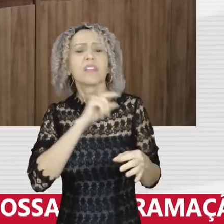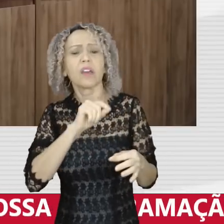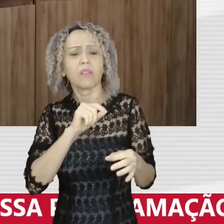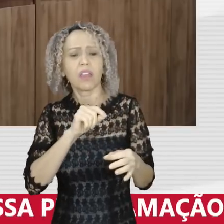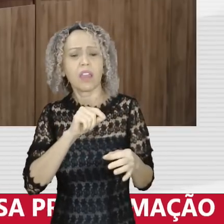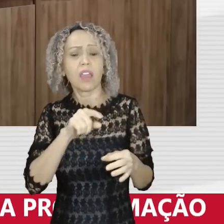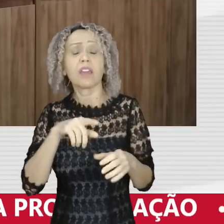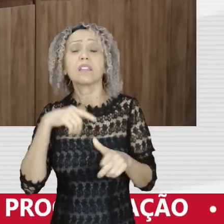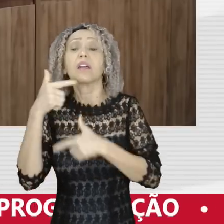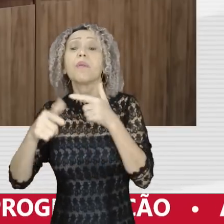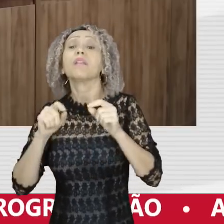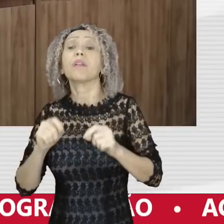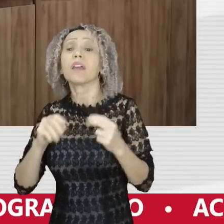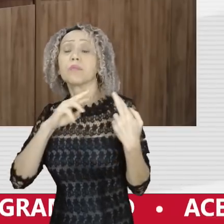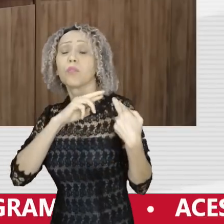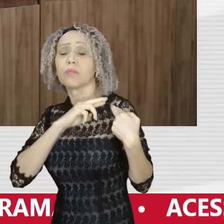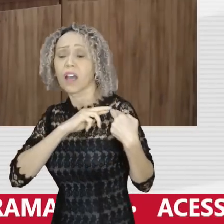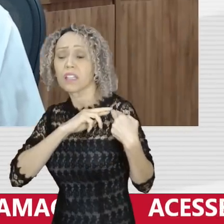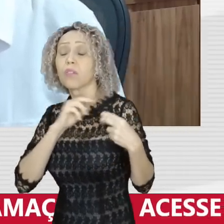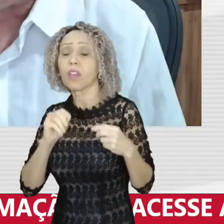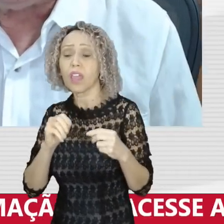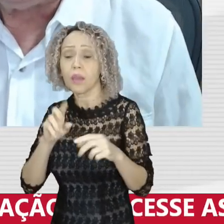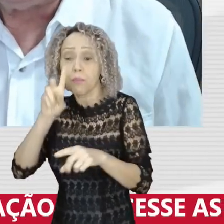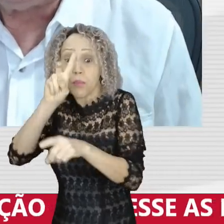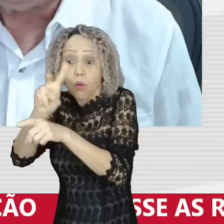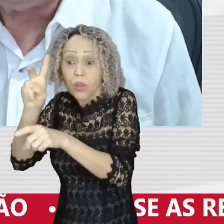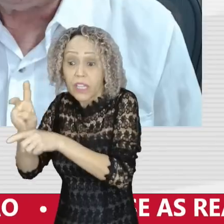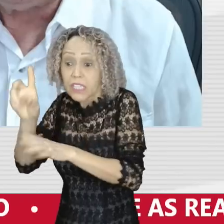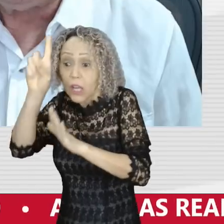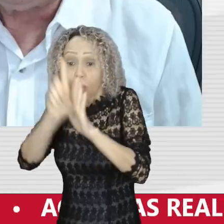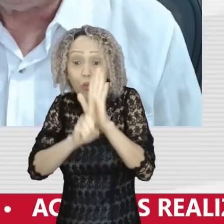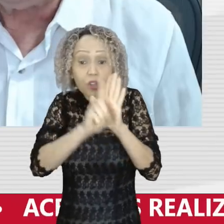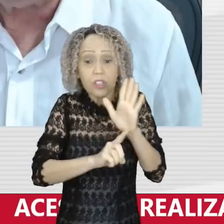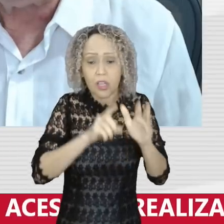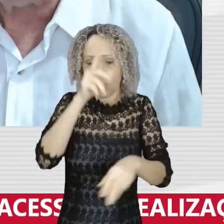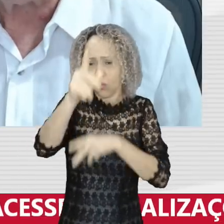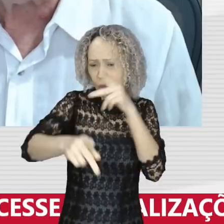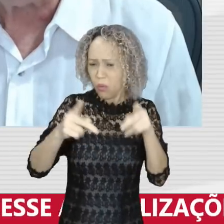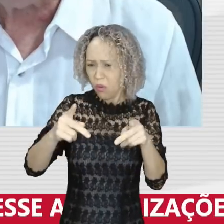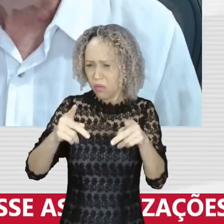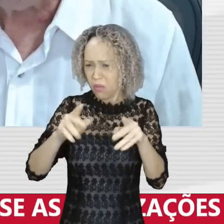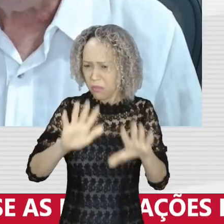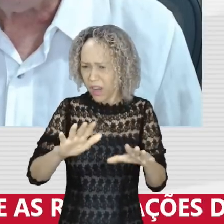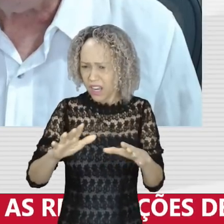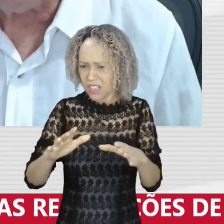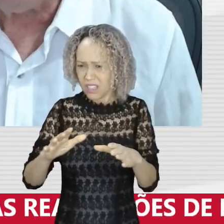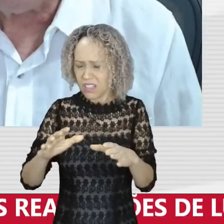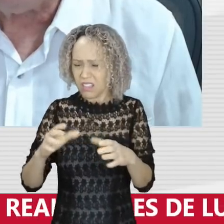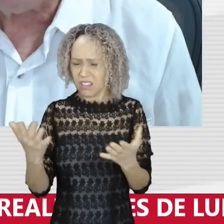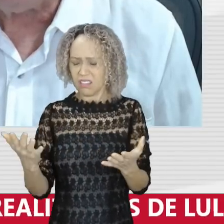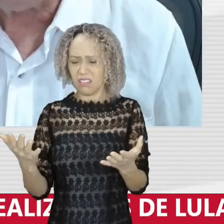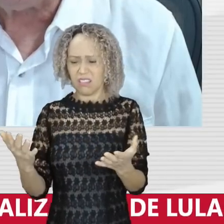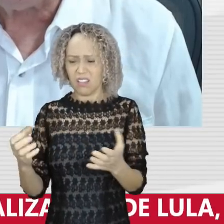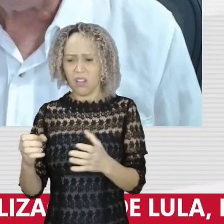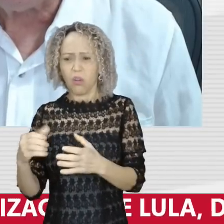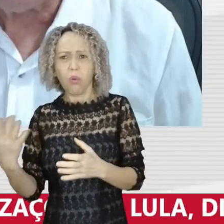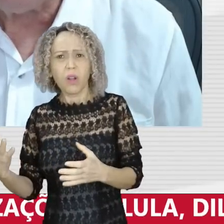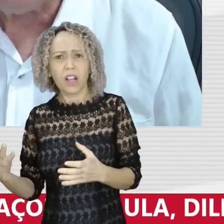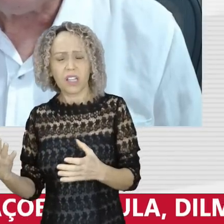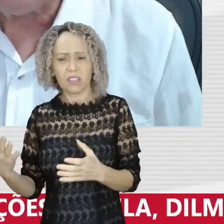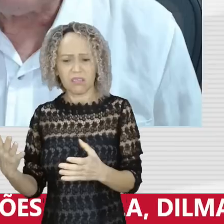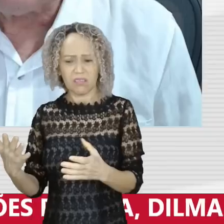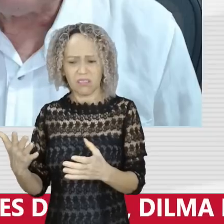professora? Olha, porque virou moda no Brasil o ativismo. A polícia